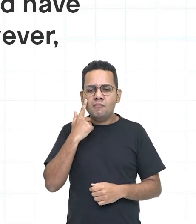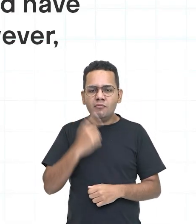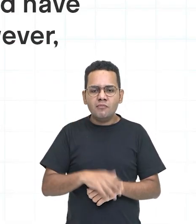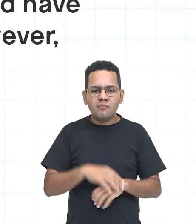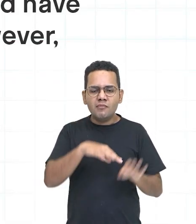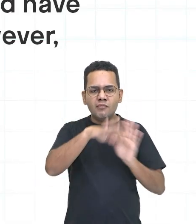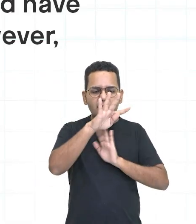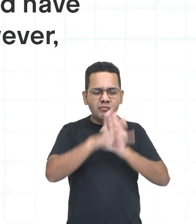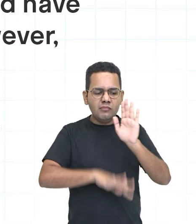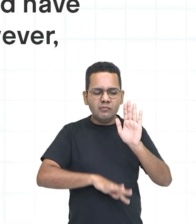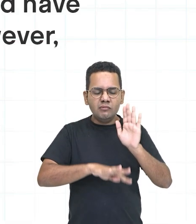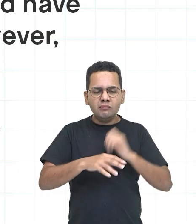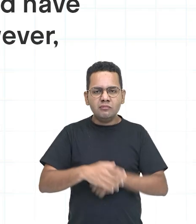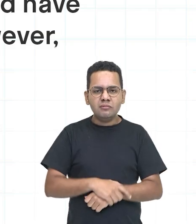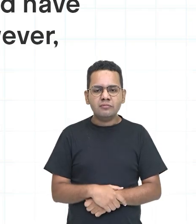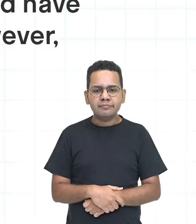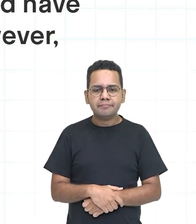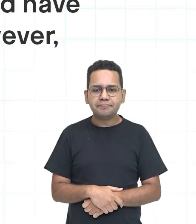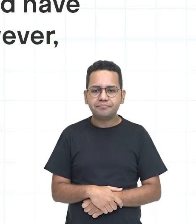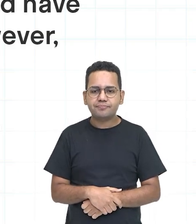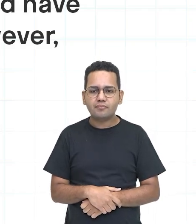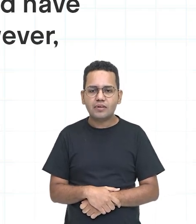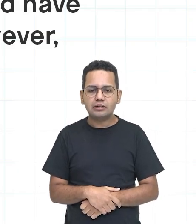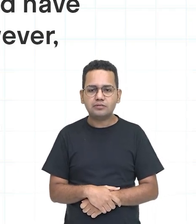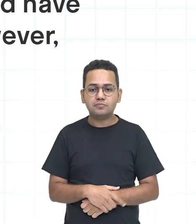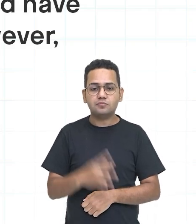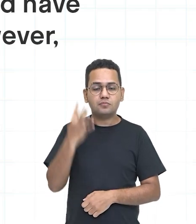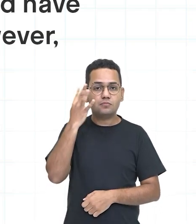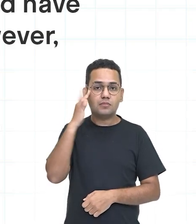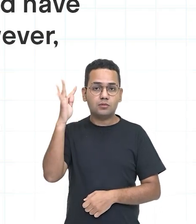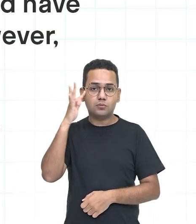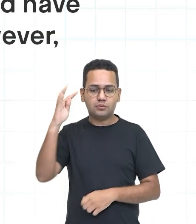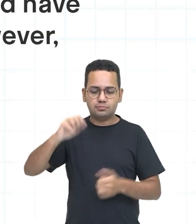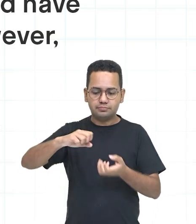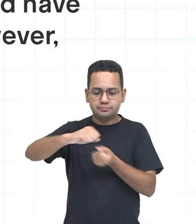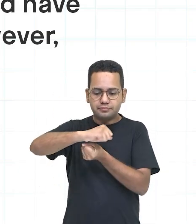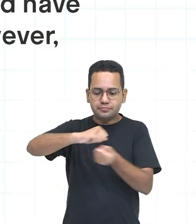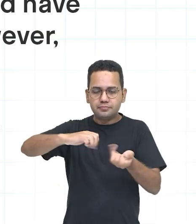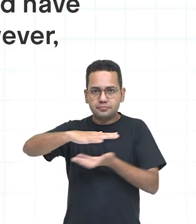agora é The Multiverse Theory, a teoria, então, do multiverso.